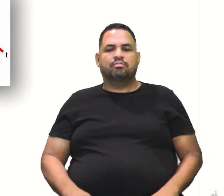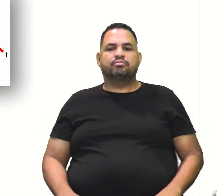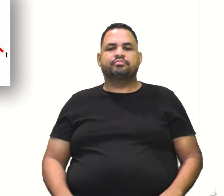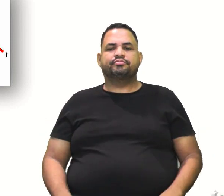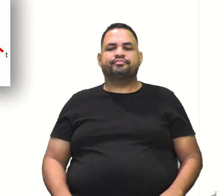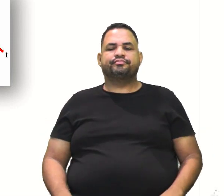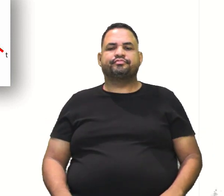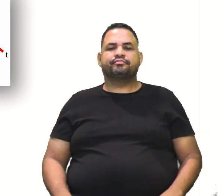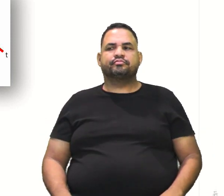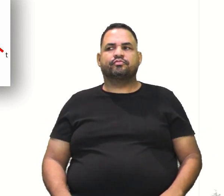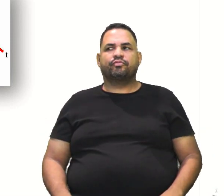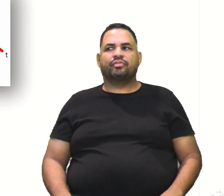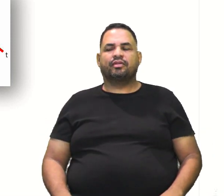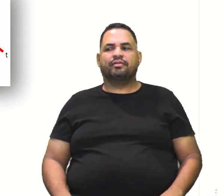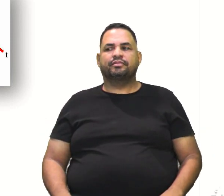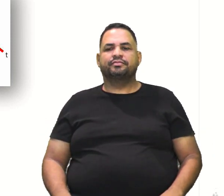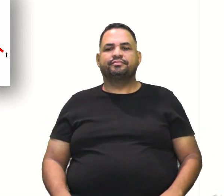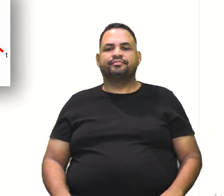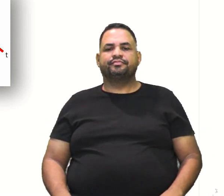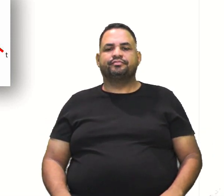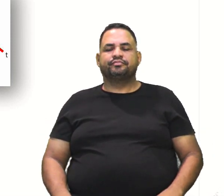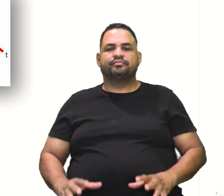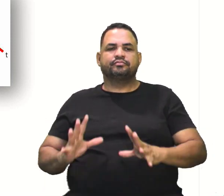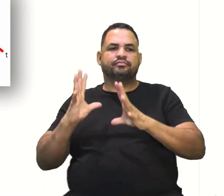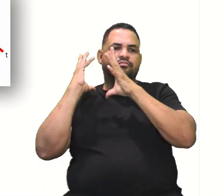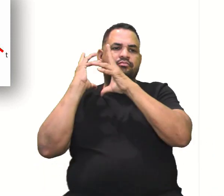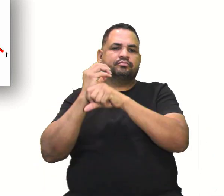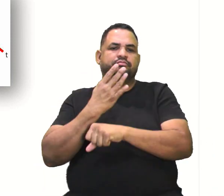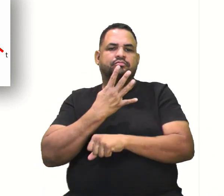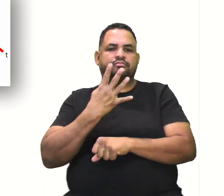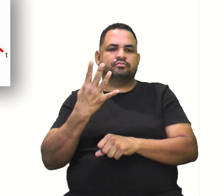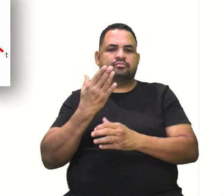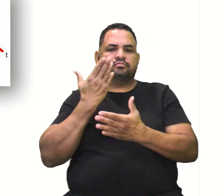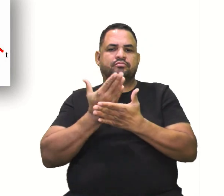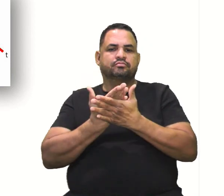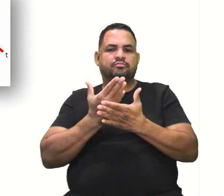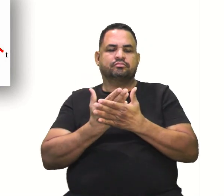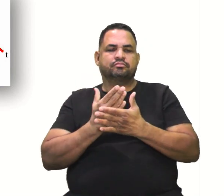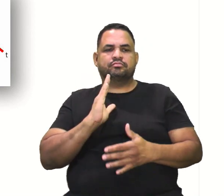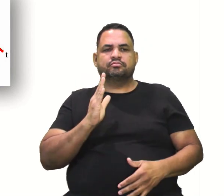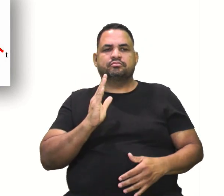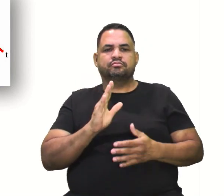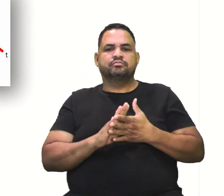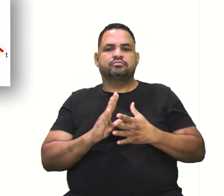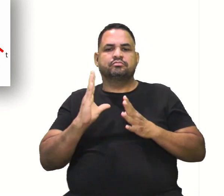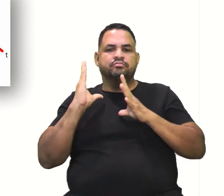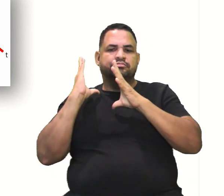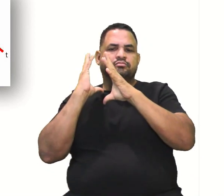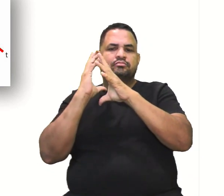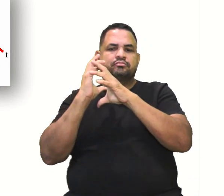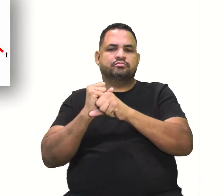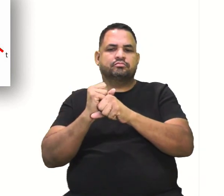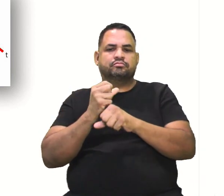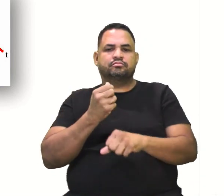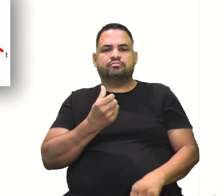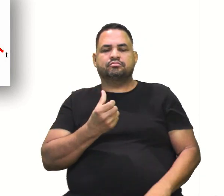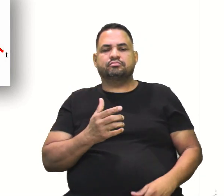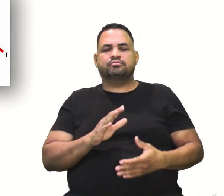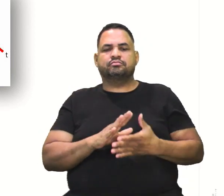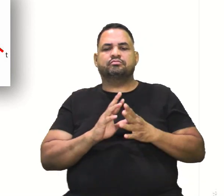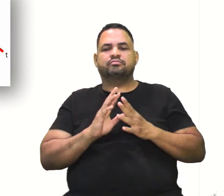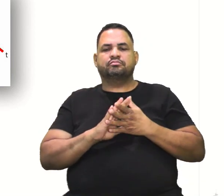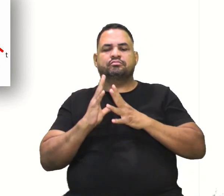Uhum. Tudo bem até aí? Revisamos aí 4 aulas já, né? E nós vamos revisar 6,